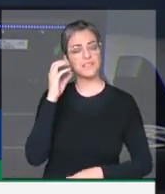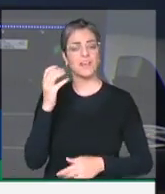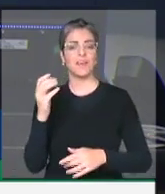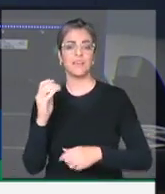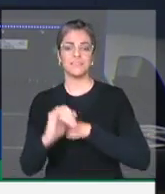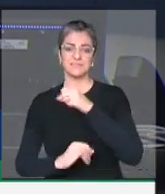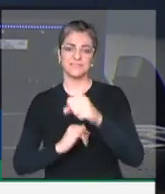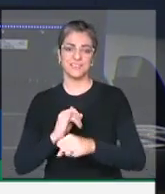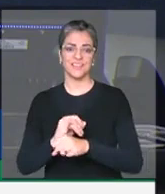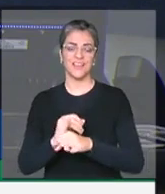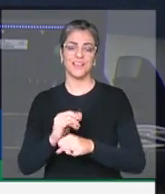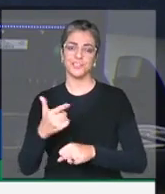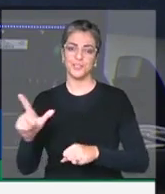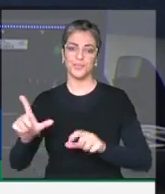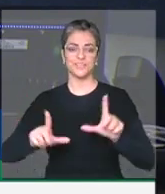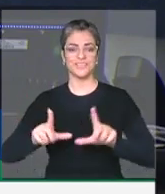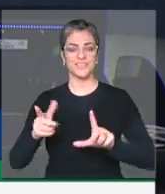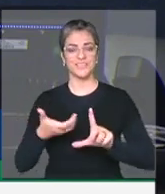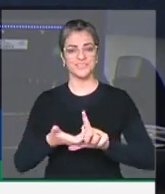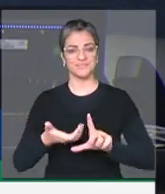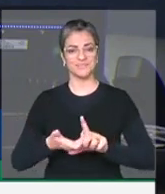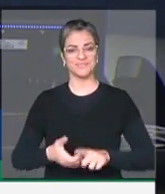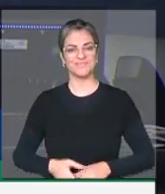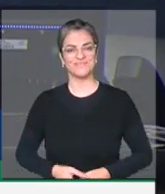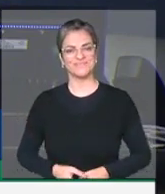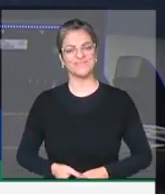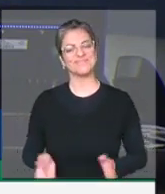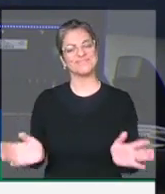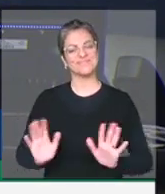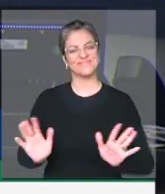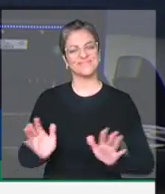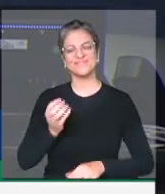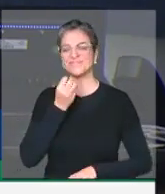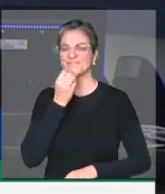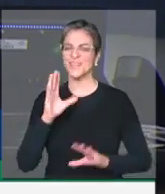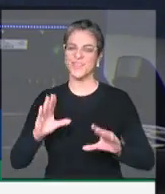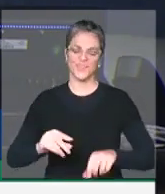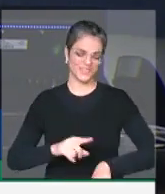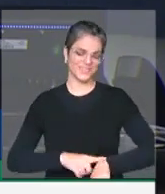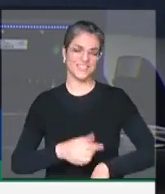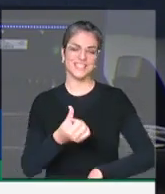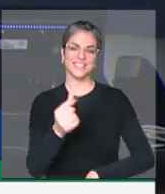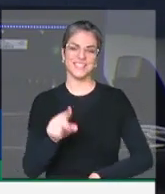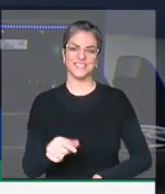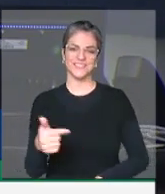TV Câmara. Uma boa tarde para você, uma boa noite. Agora são 6h22 em Brasília.